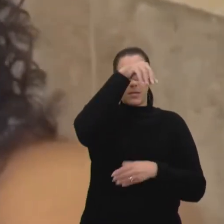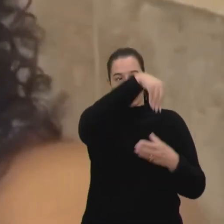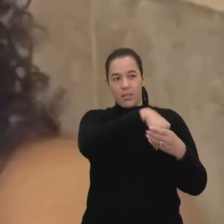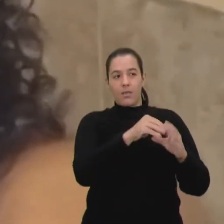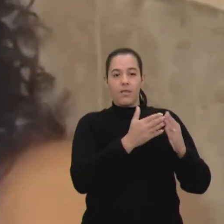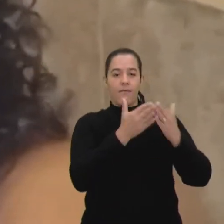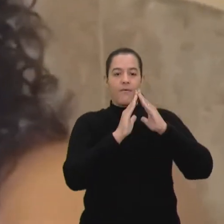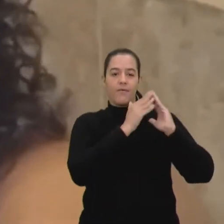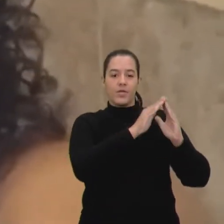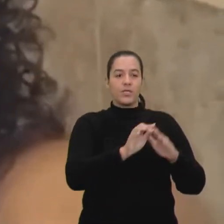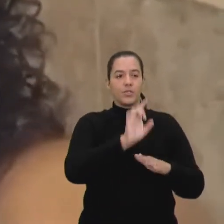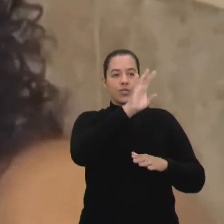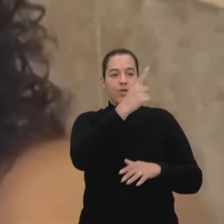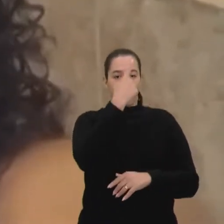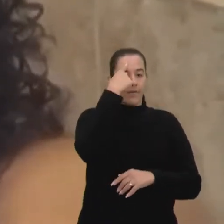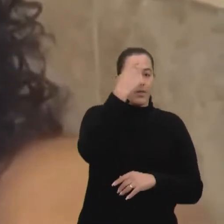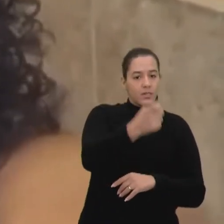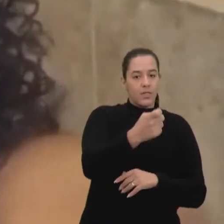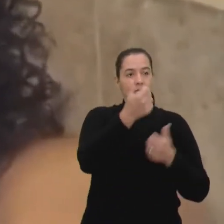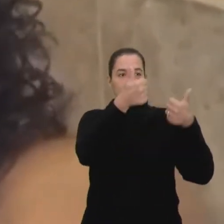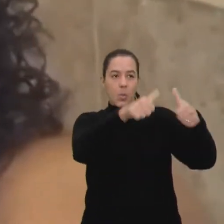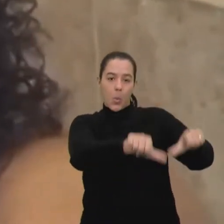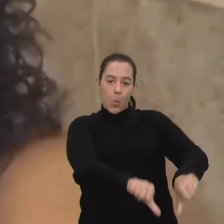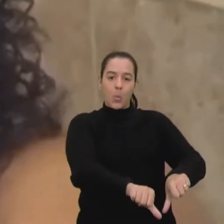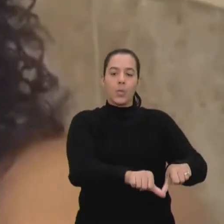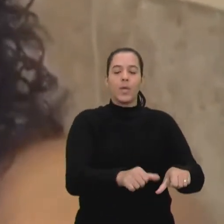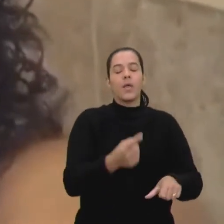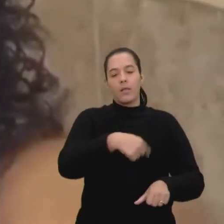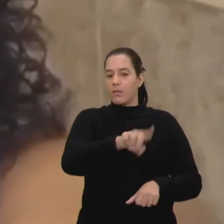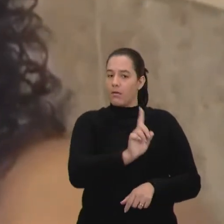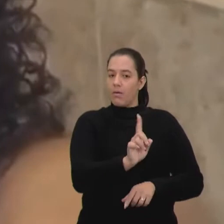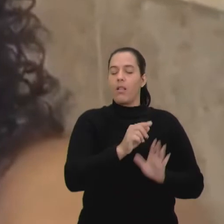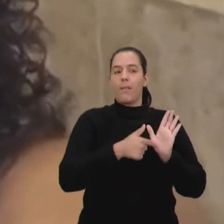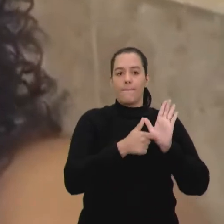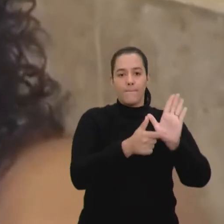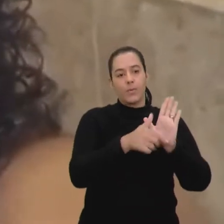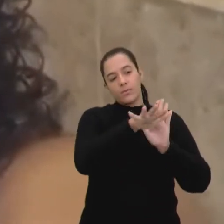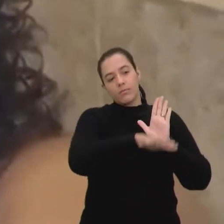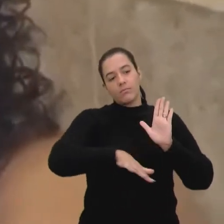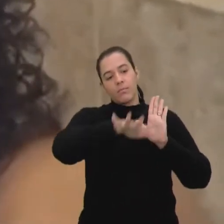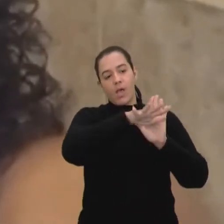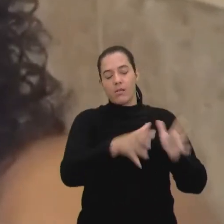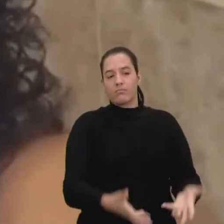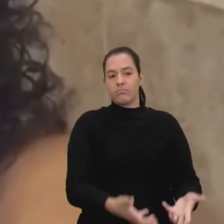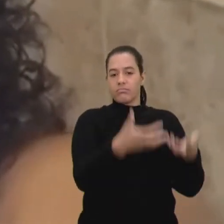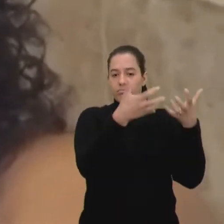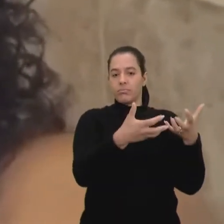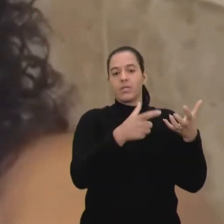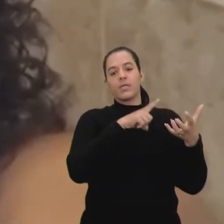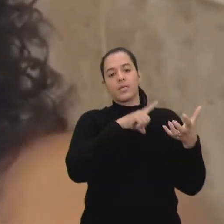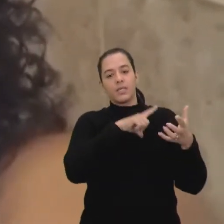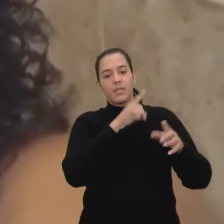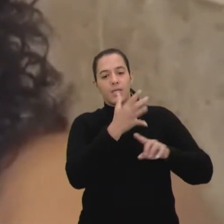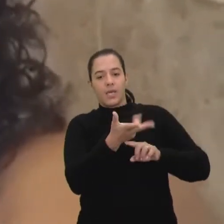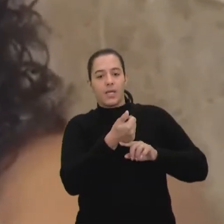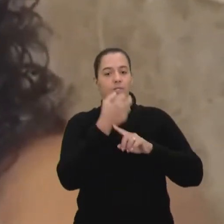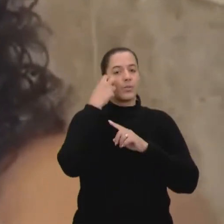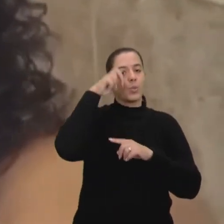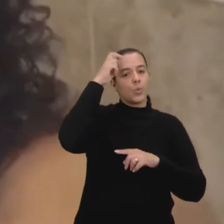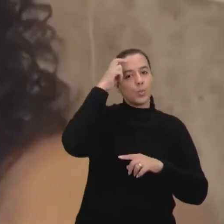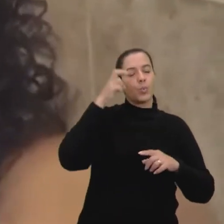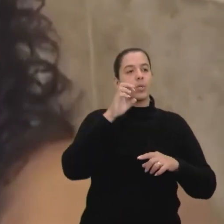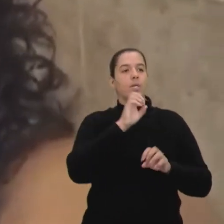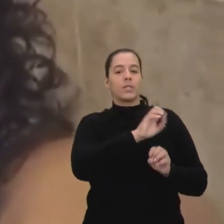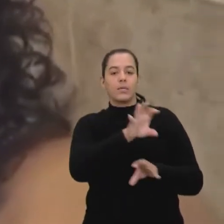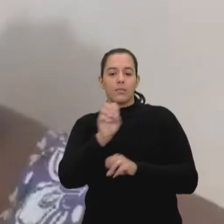favela apenas tem violência e precariedade. Ela mostra que ali é um território potente, que tem arte, cultura, educação